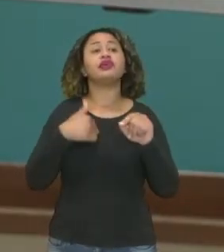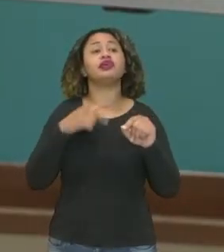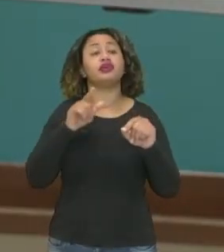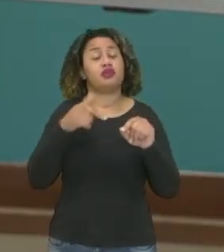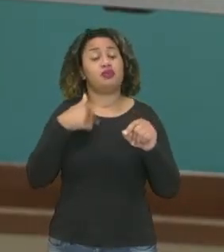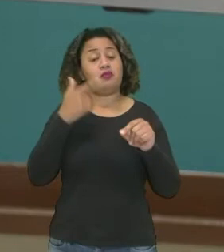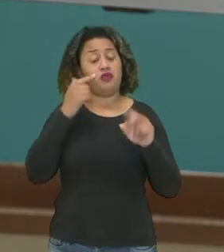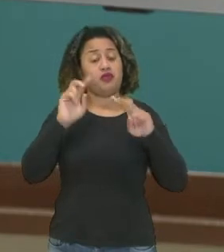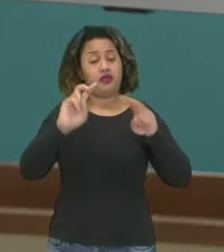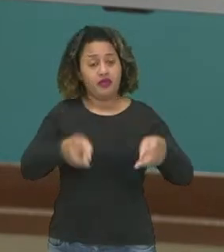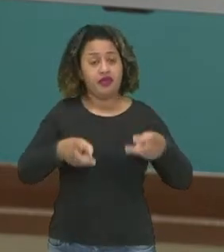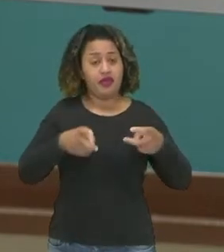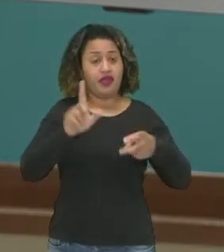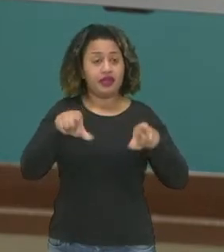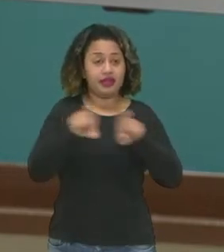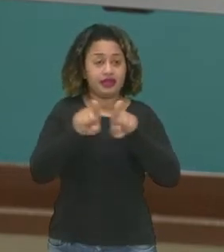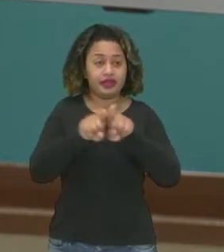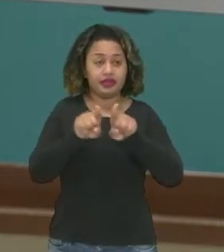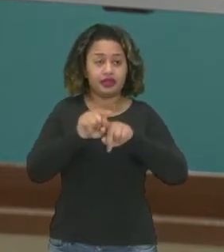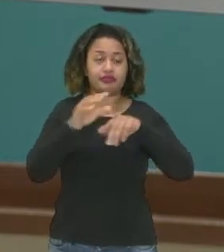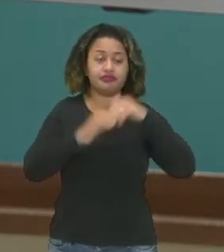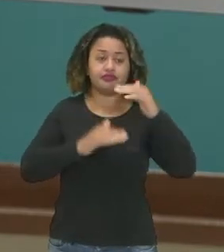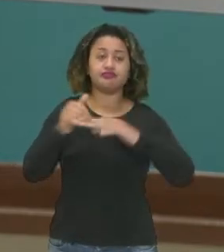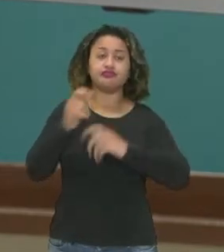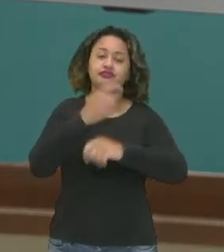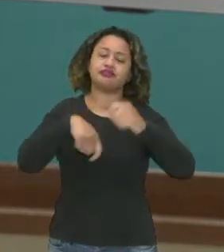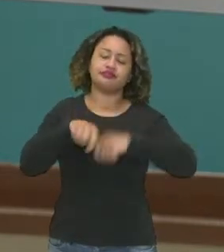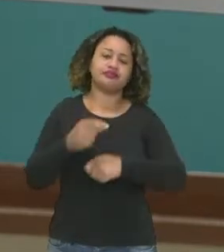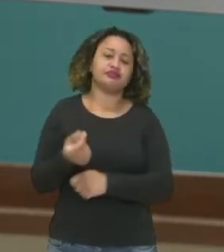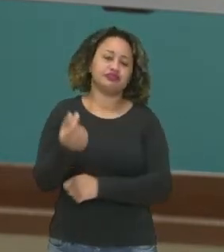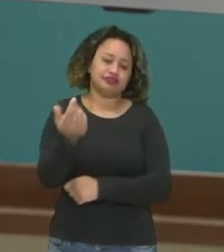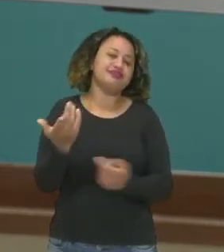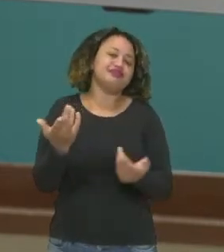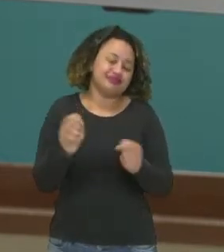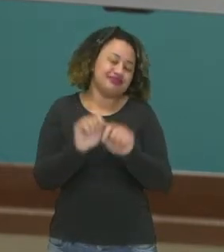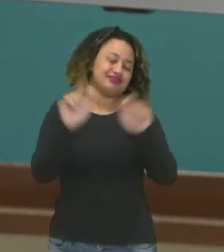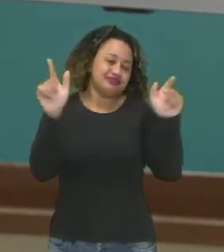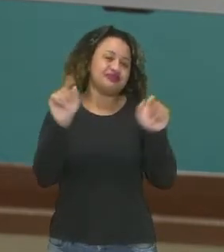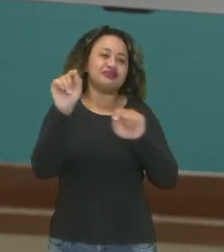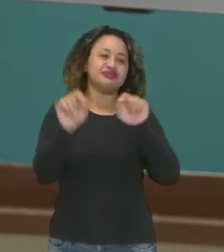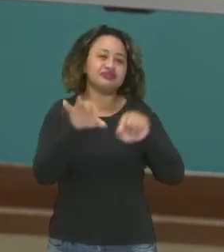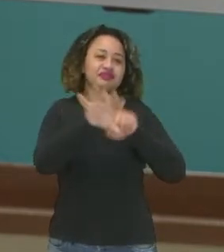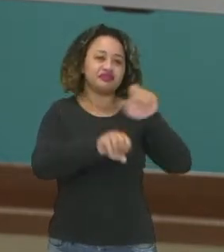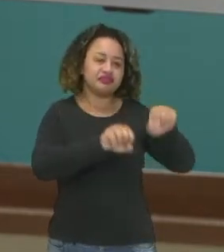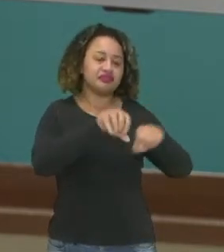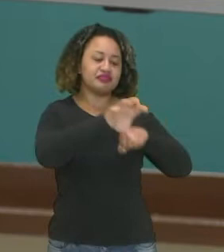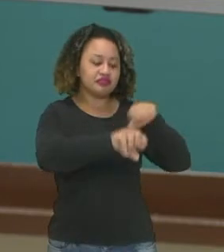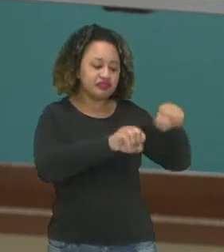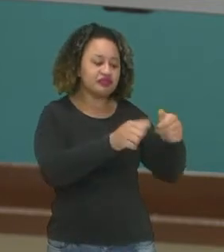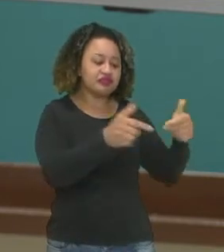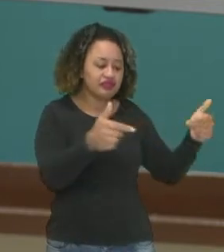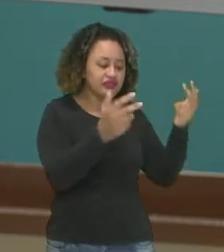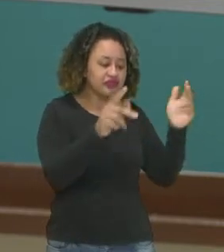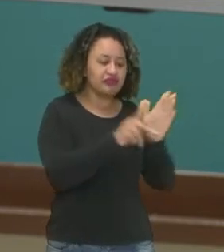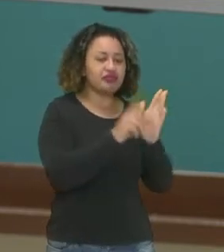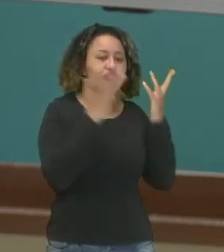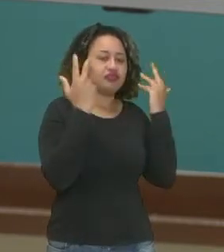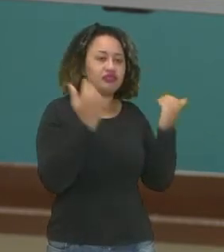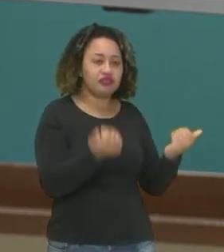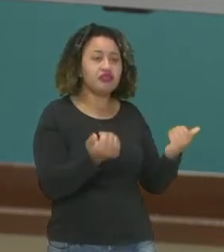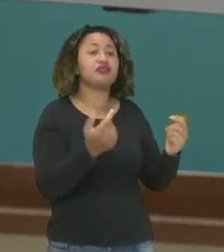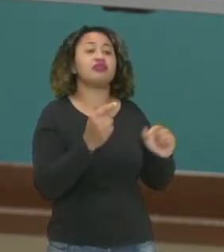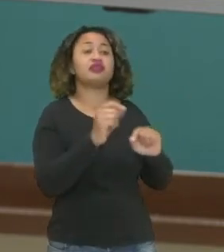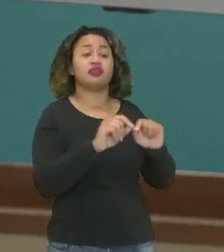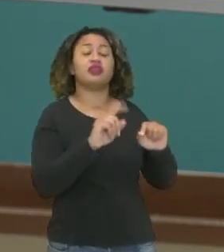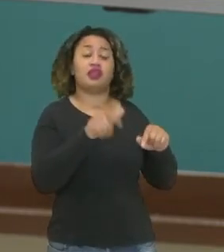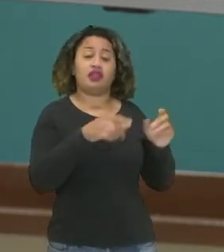extrativismo é também uma atividade econômica, claro. As pessoas acabam extraindo os recursos da natureza, o ser humano, e